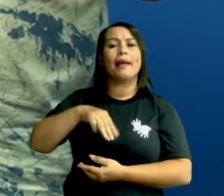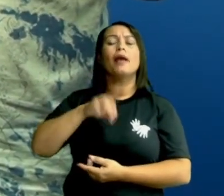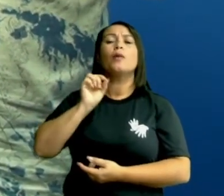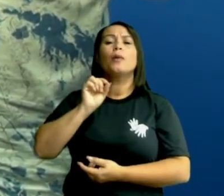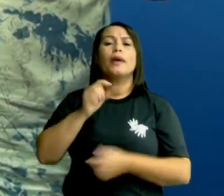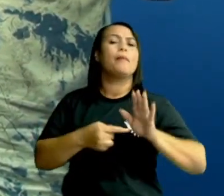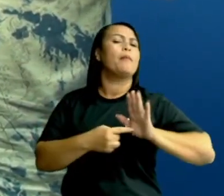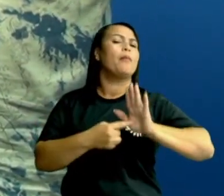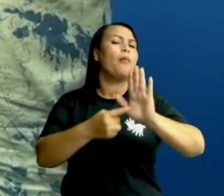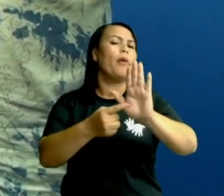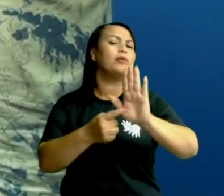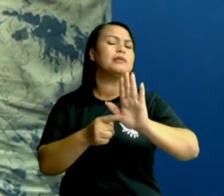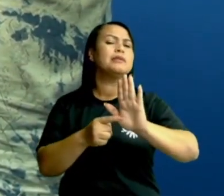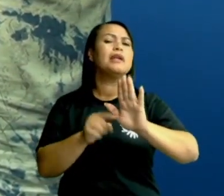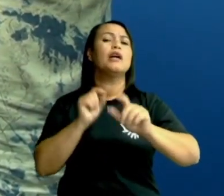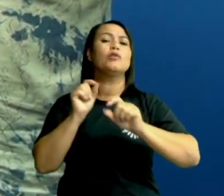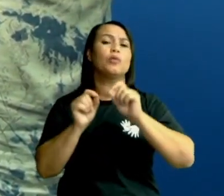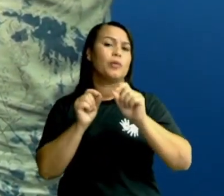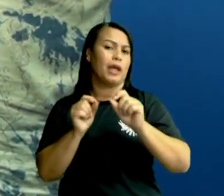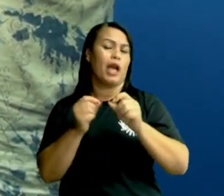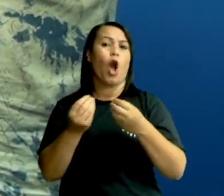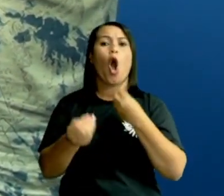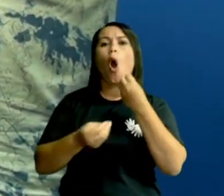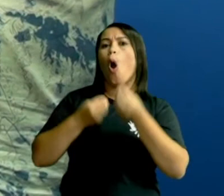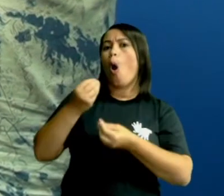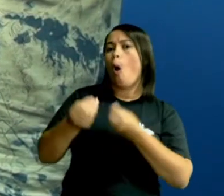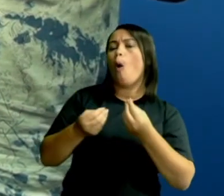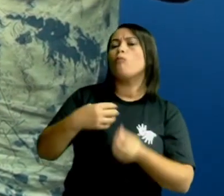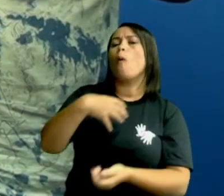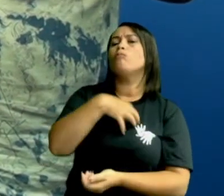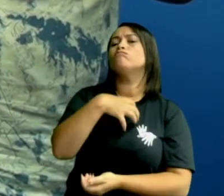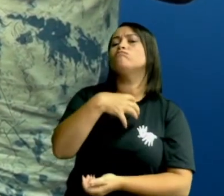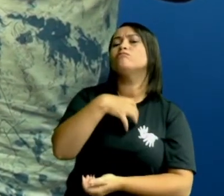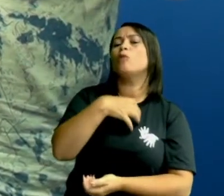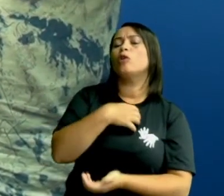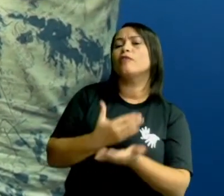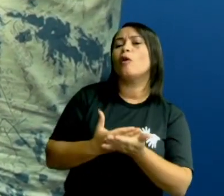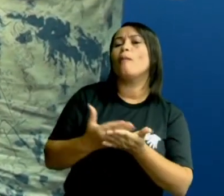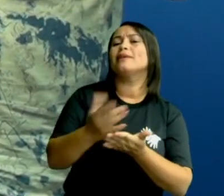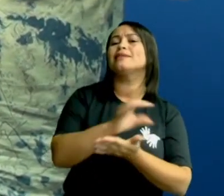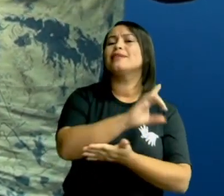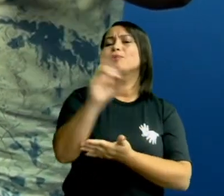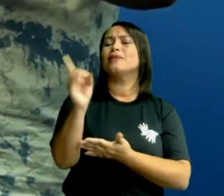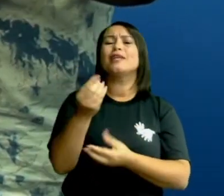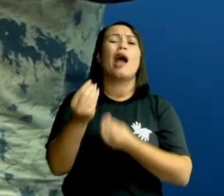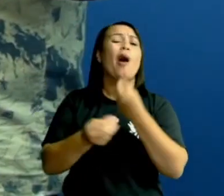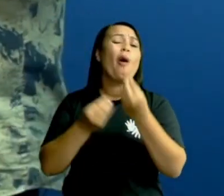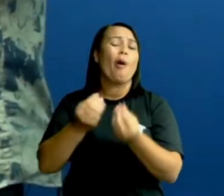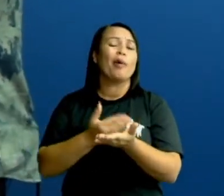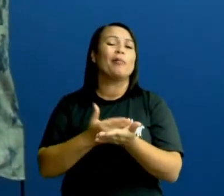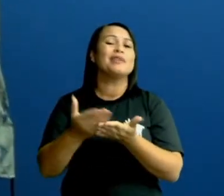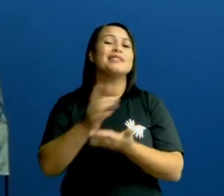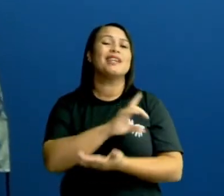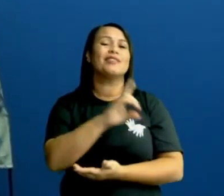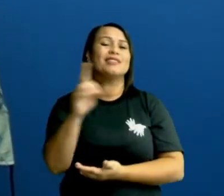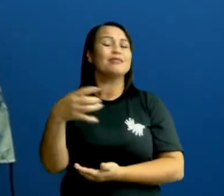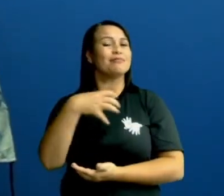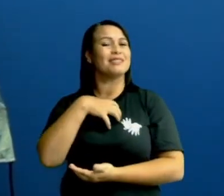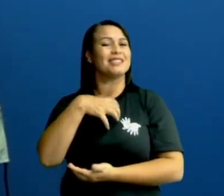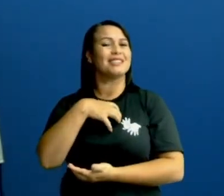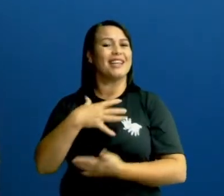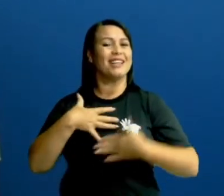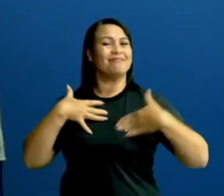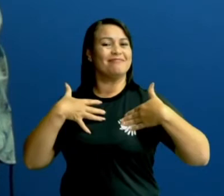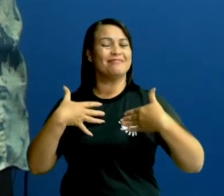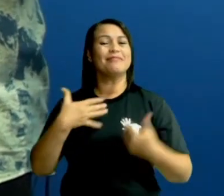está mostrando como, ou seja, o modo como esse dia vai começar. E como é que esse dia vai começar? Esse dia vai